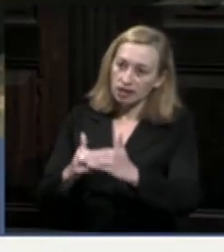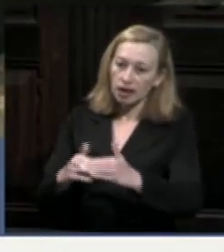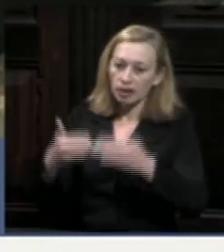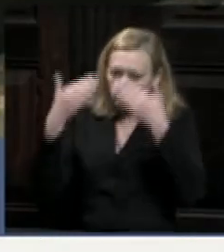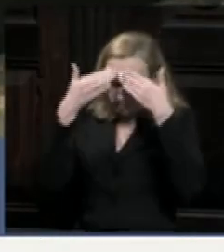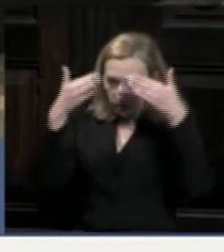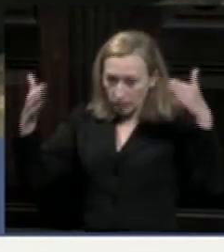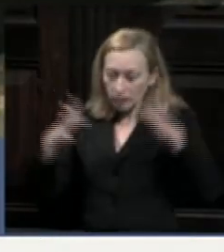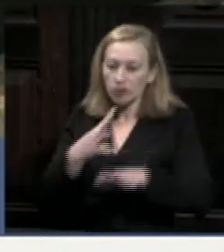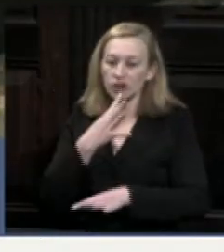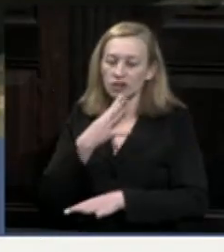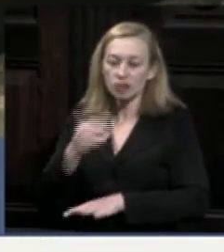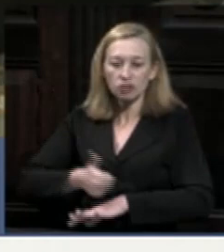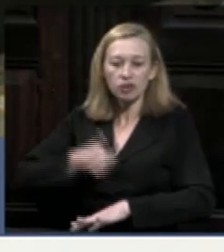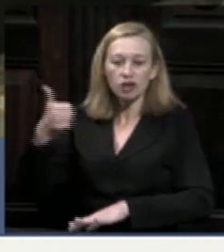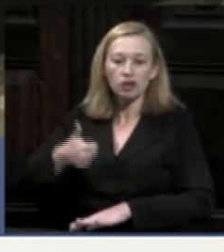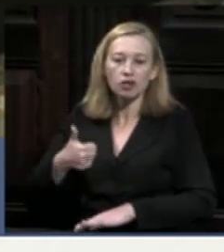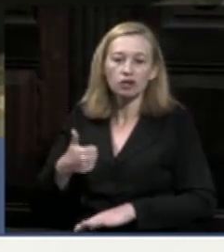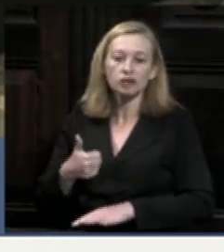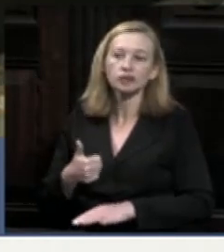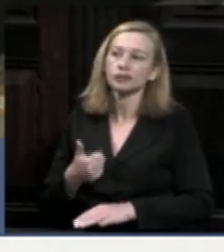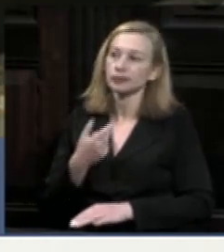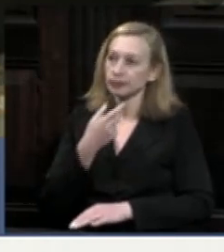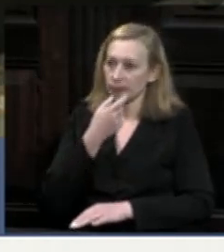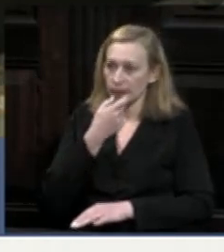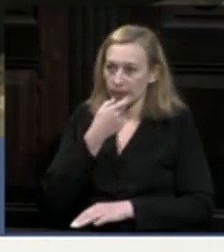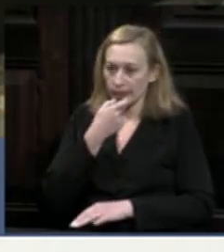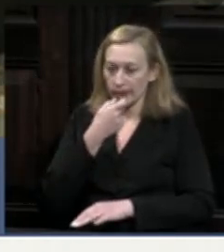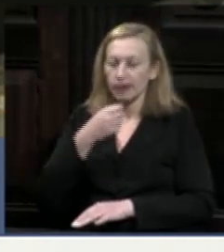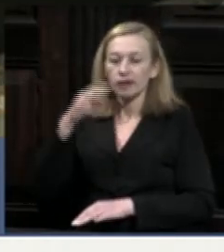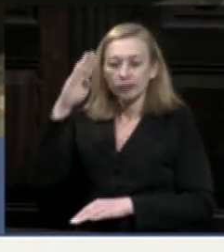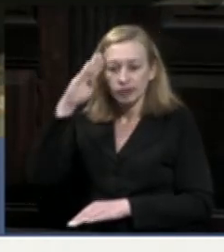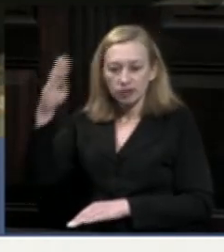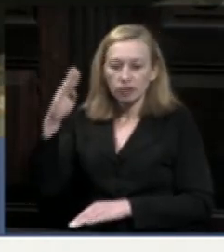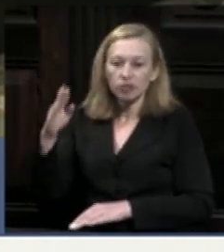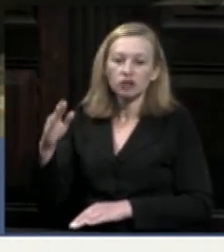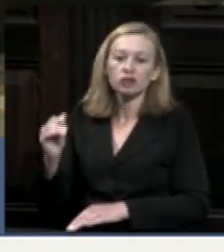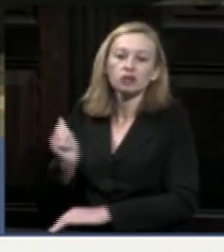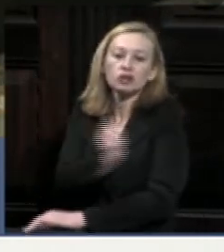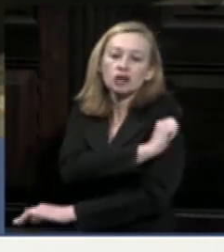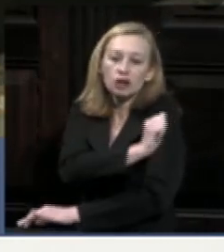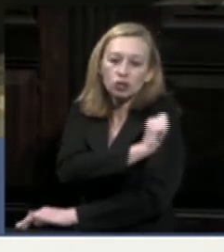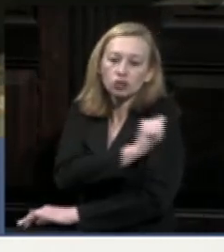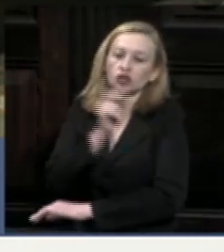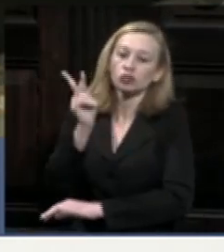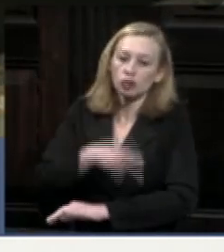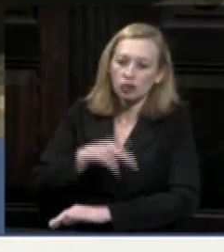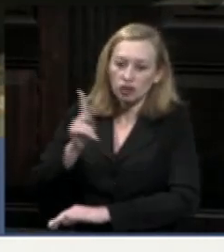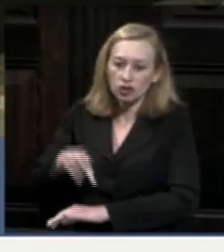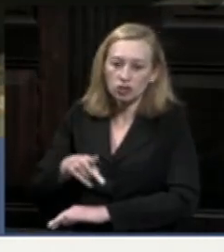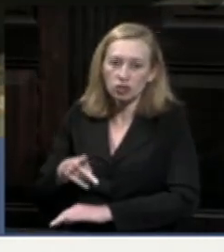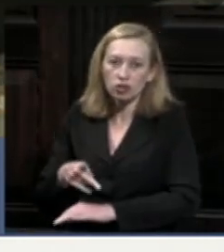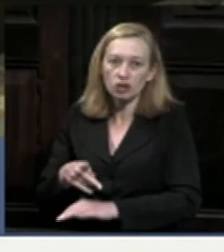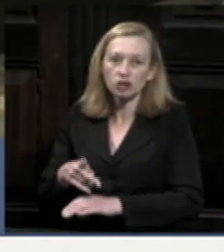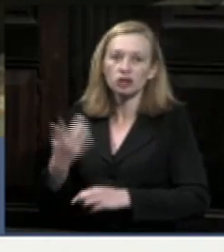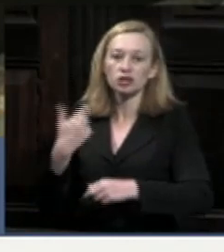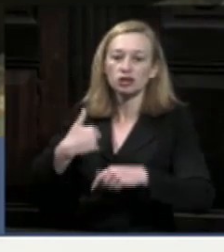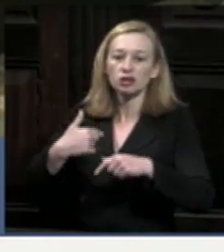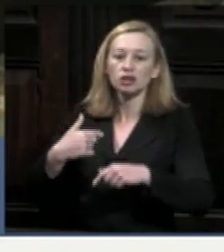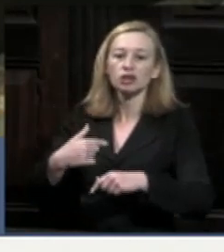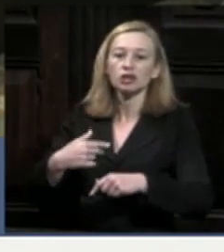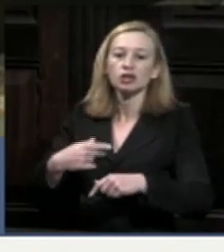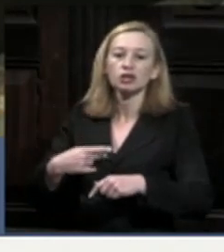então tá de parabéns parlamento mas aí parabéns principalmente os alunos professores funcionários das universidades públicas